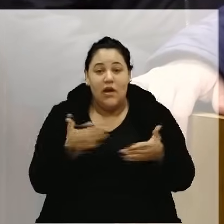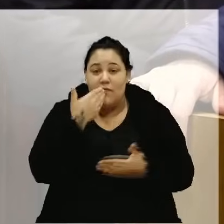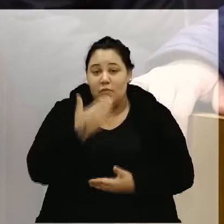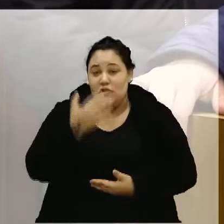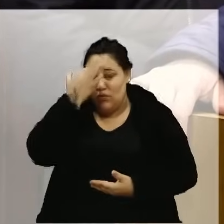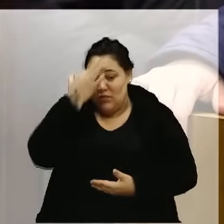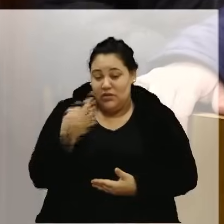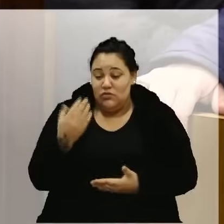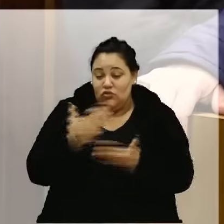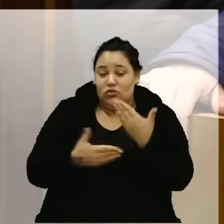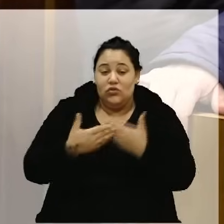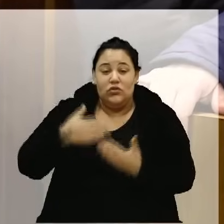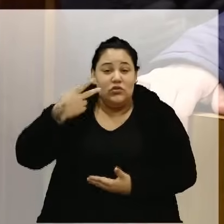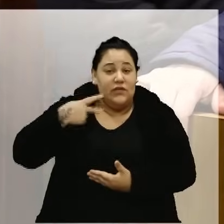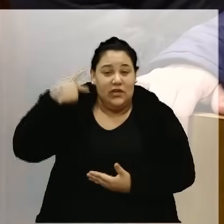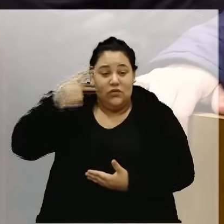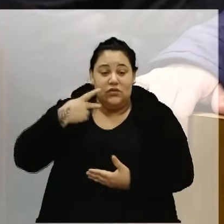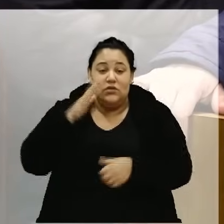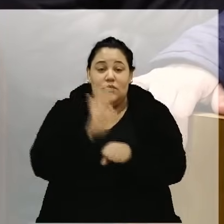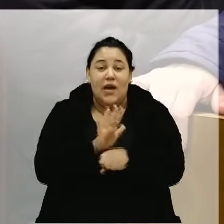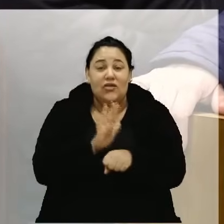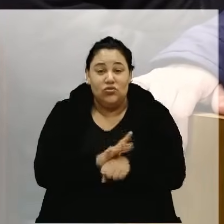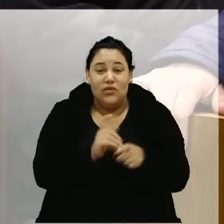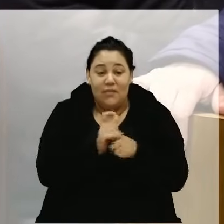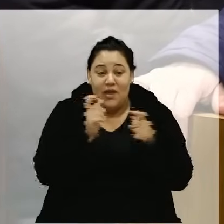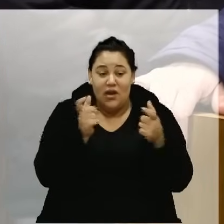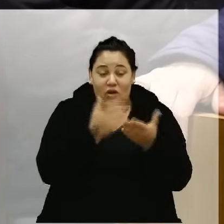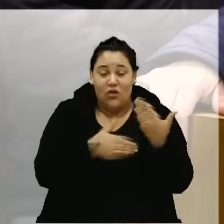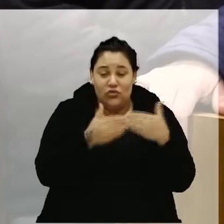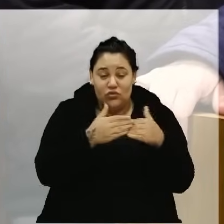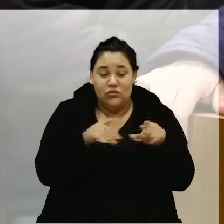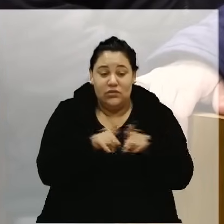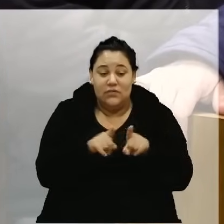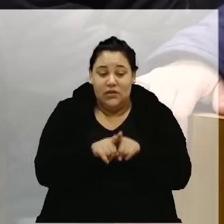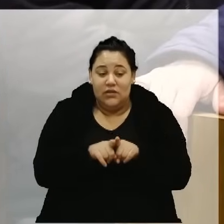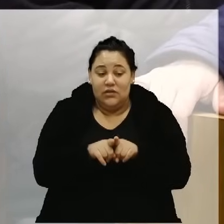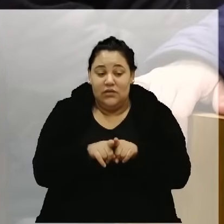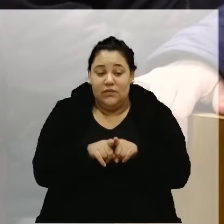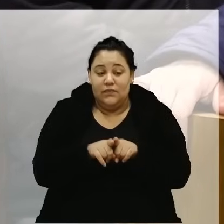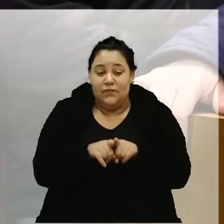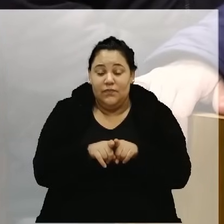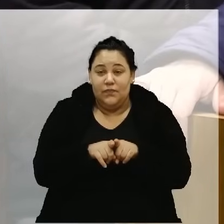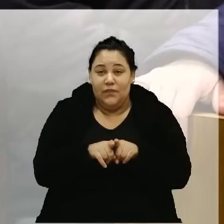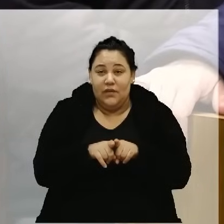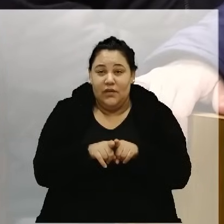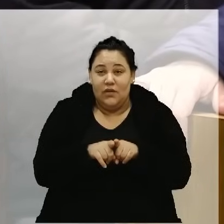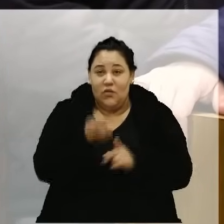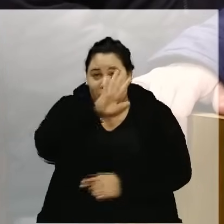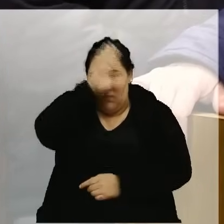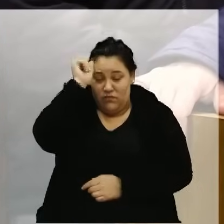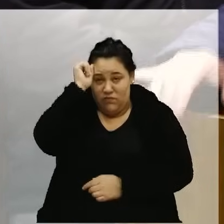senhores e uma ajuda muito maior do que nós estamos aqui. Tá? O prefeito Adiló está